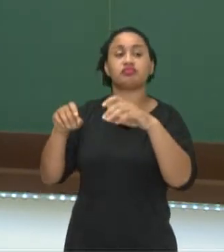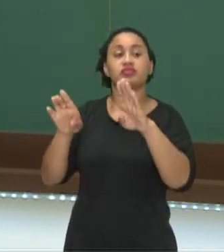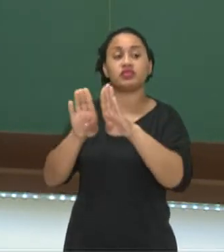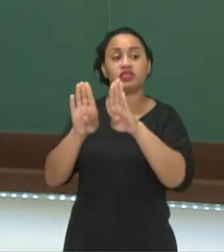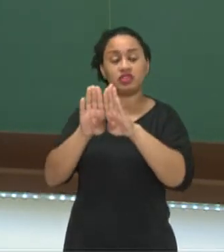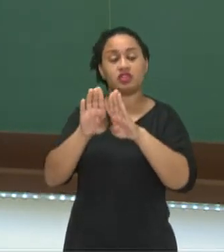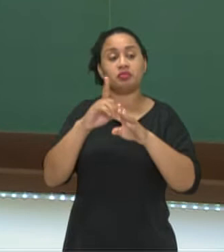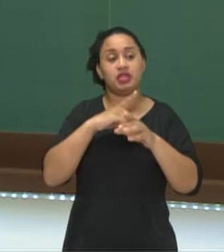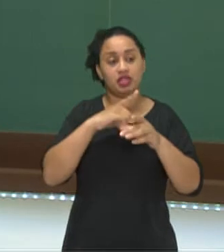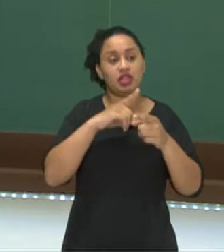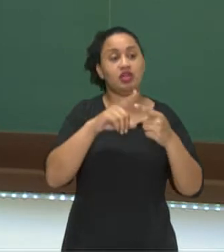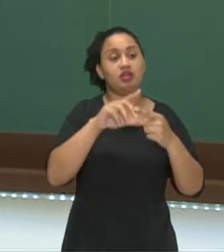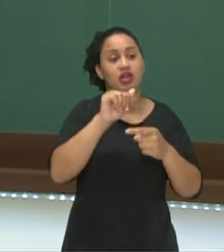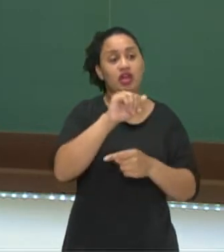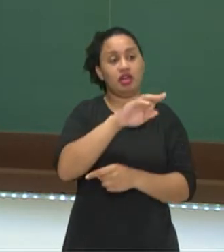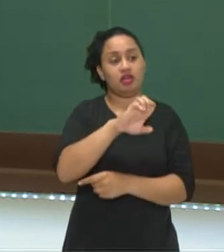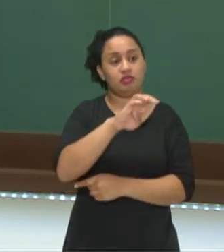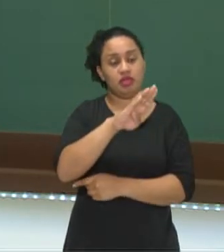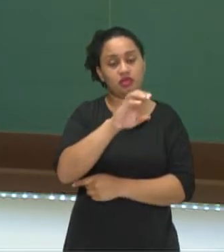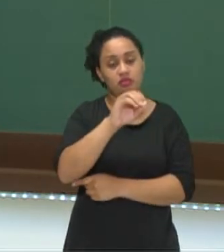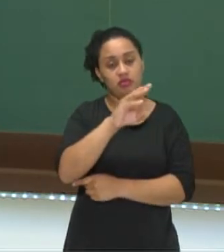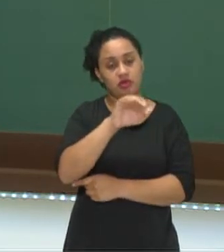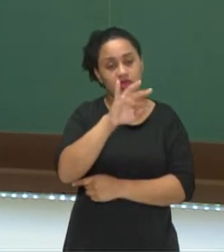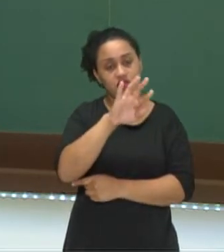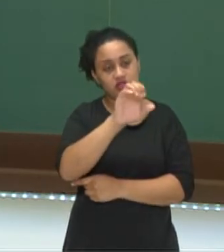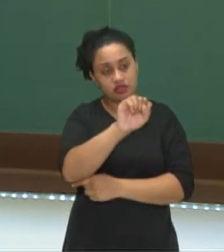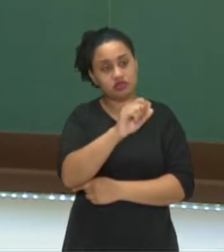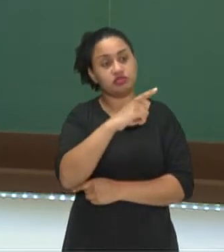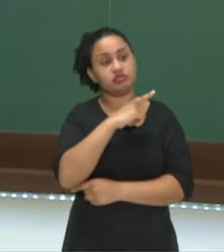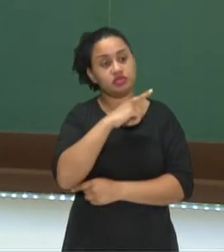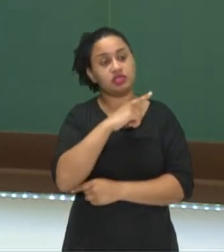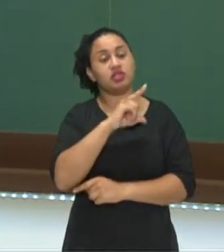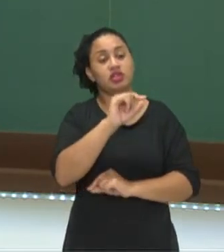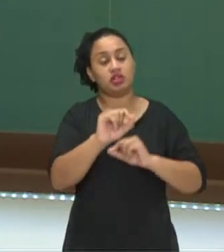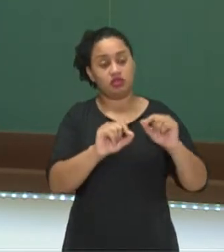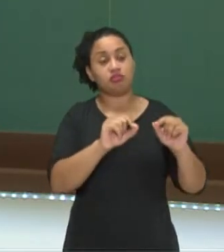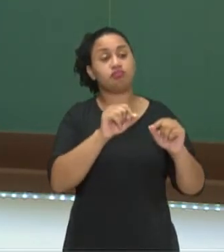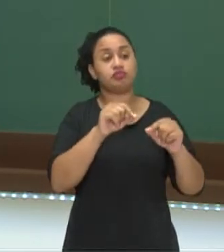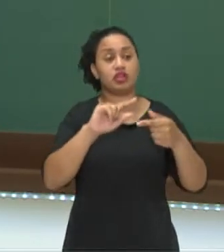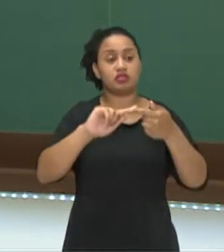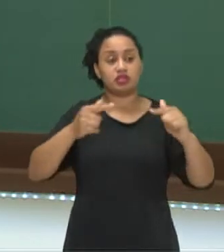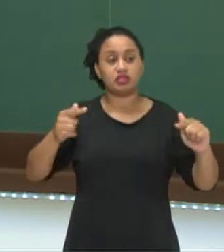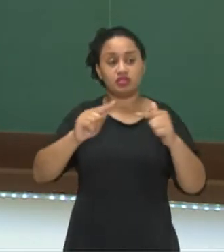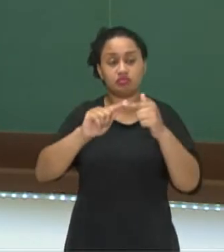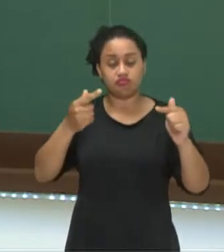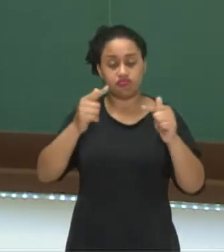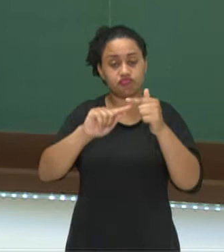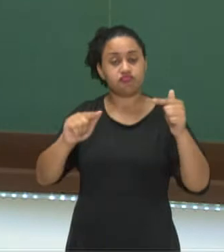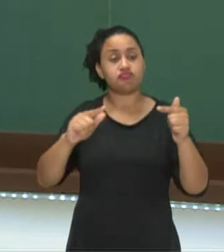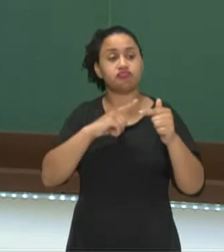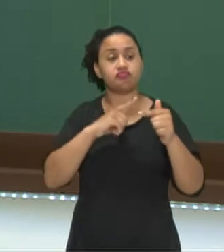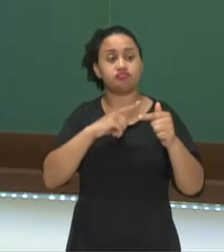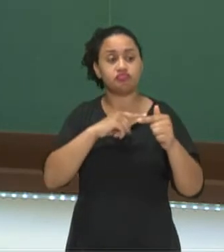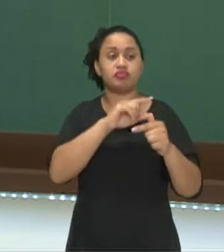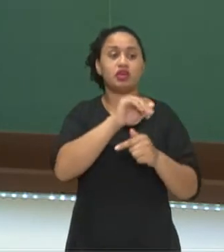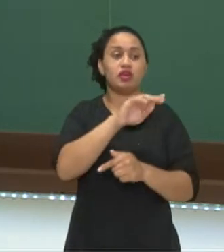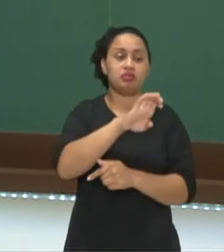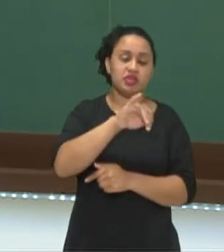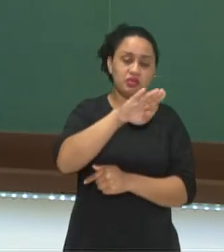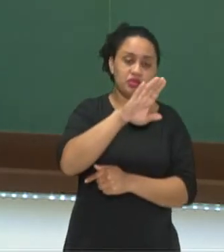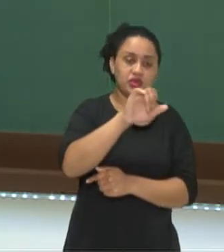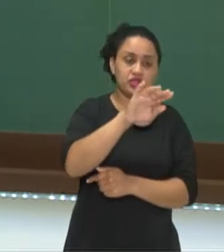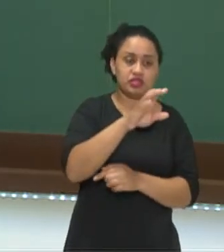os amebócitos, certo? Então, aqui vai ter envolvimento de gametas. Então, esses amebócitos, eles